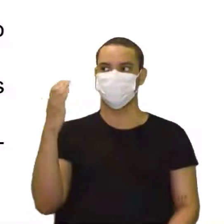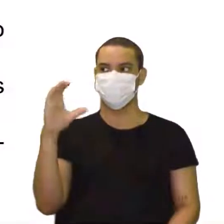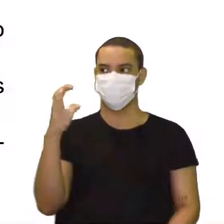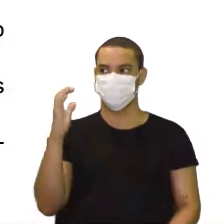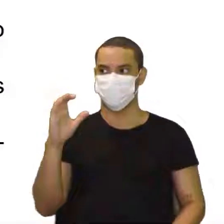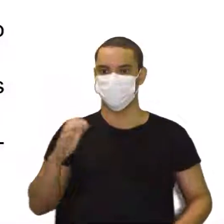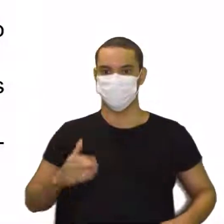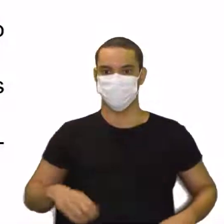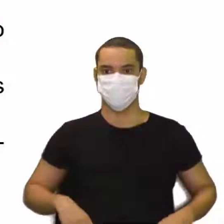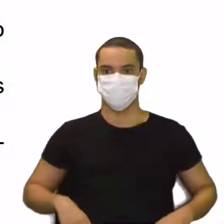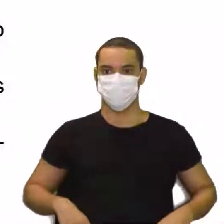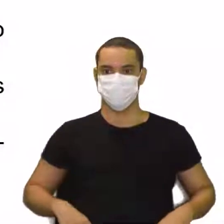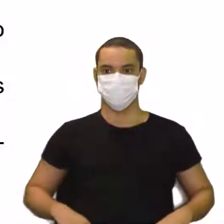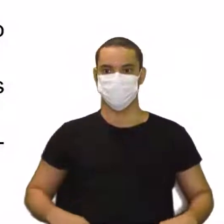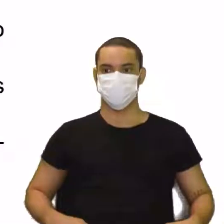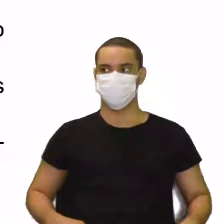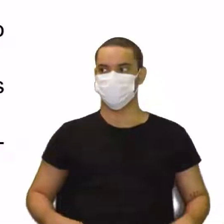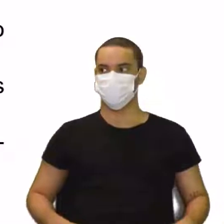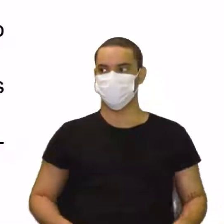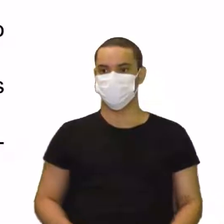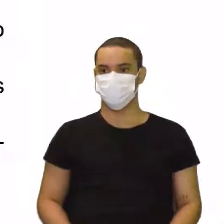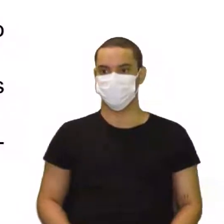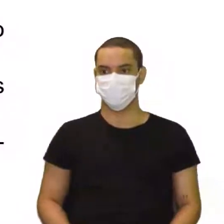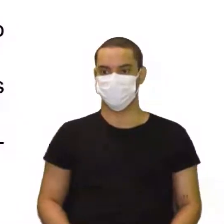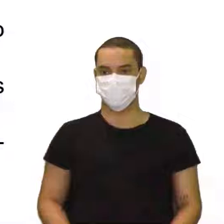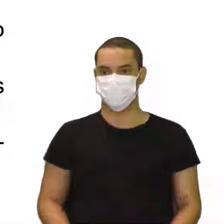O cientista aqui,